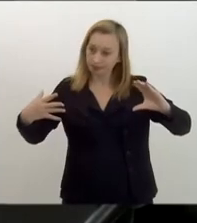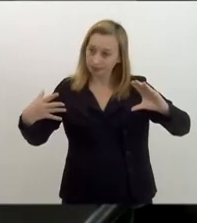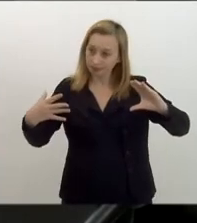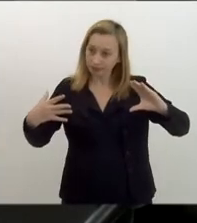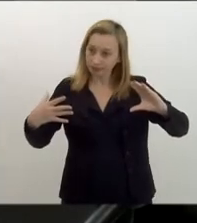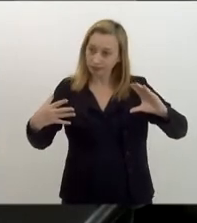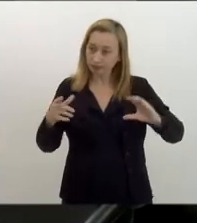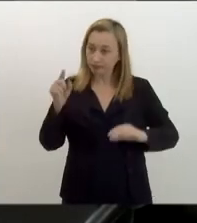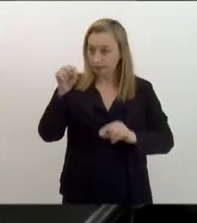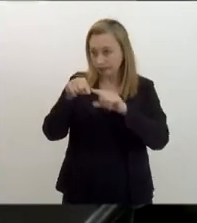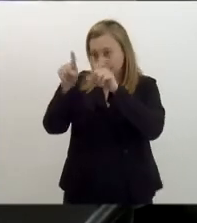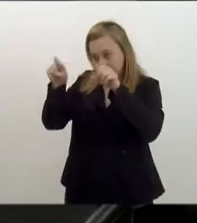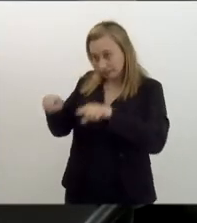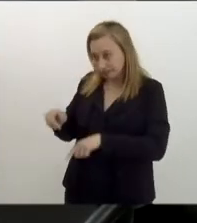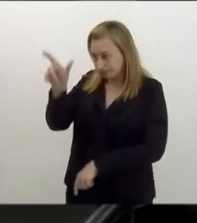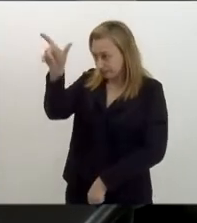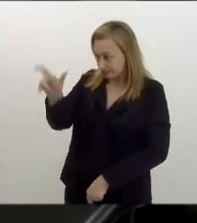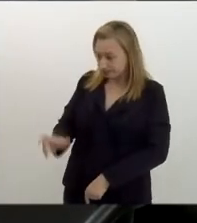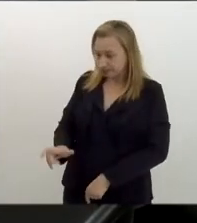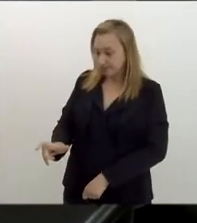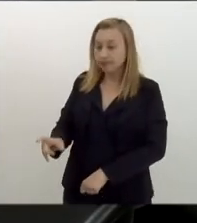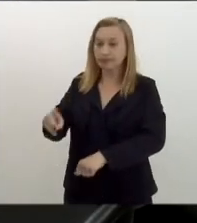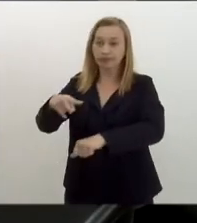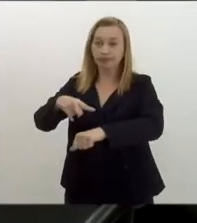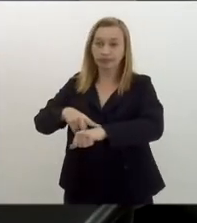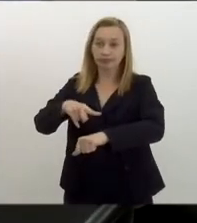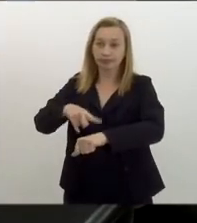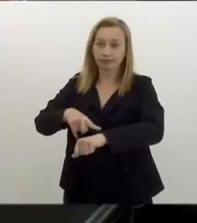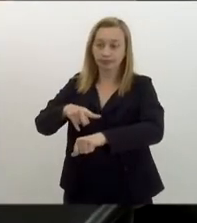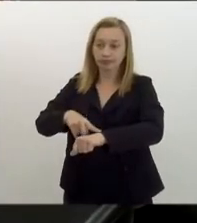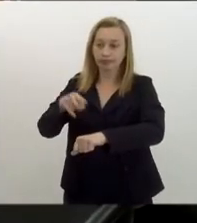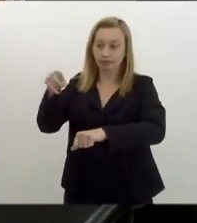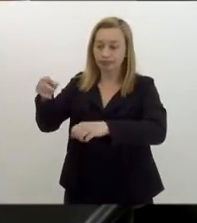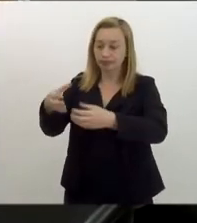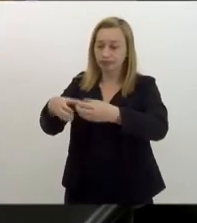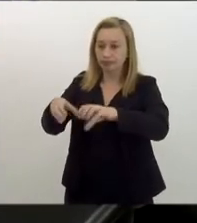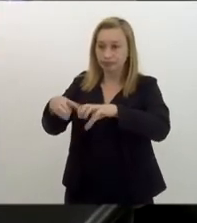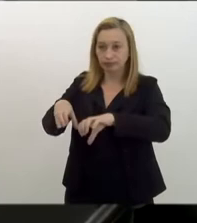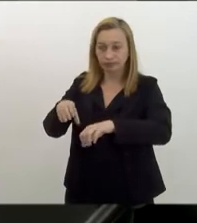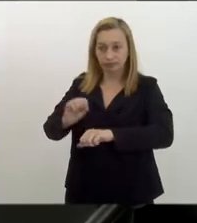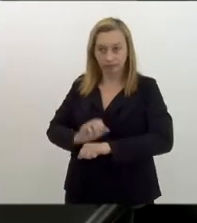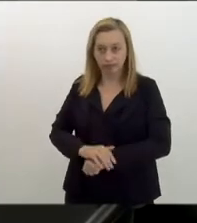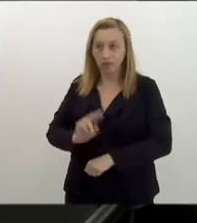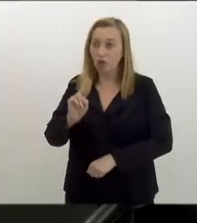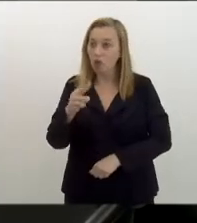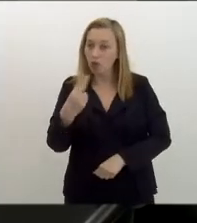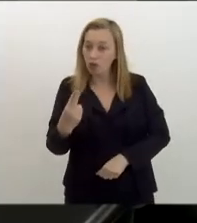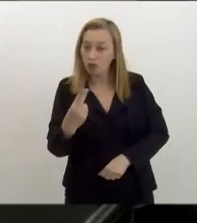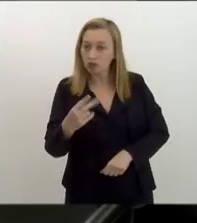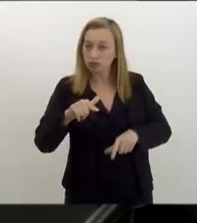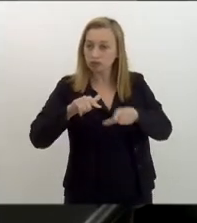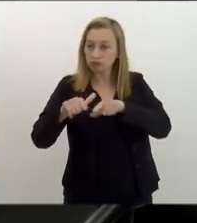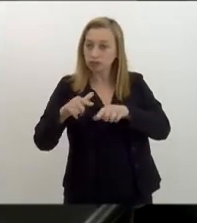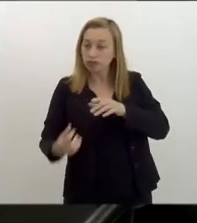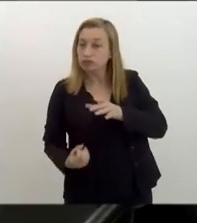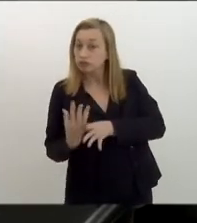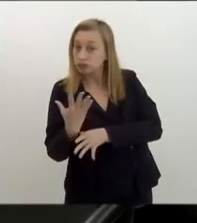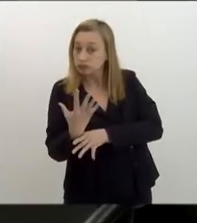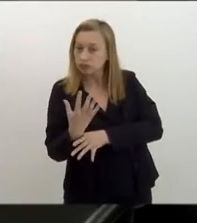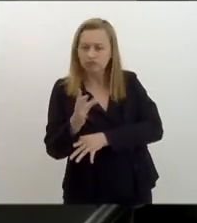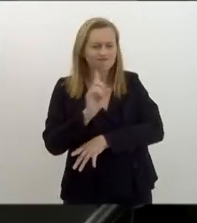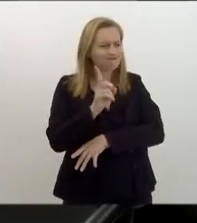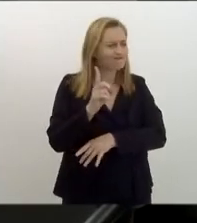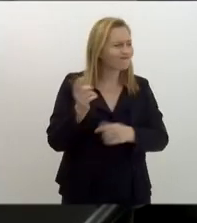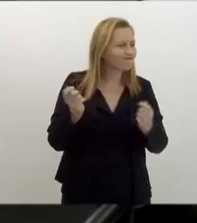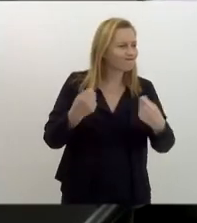daquele servidor Na Hora Em Que Eles prestam concurso ou aquela carreira criada não